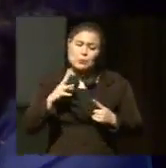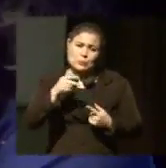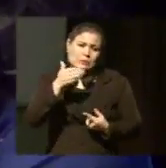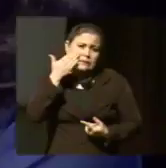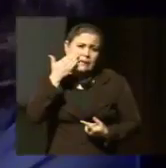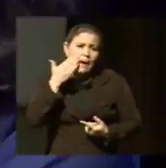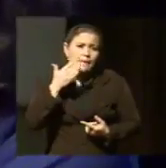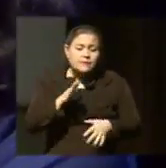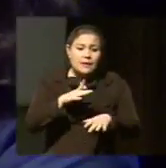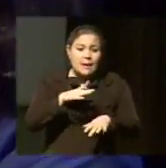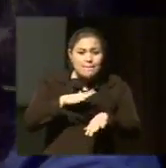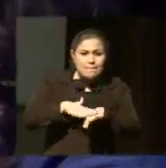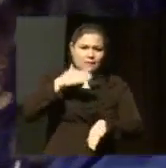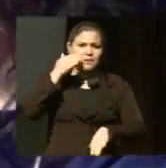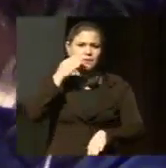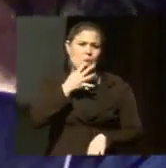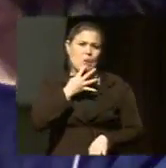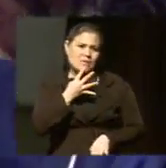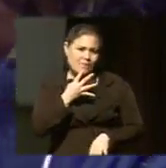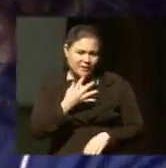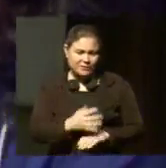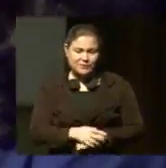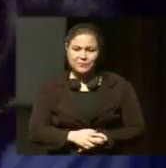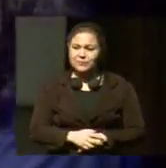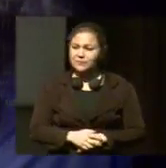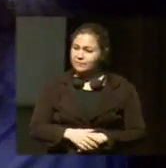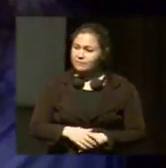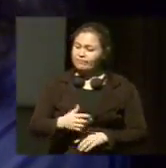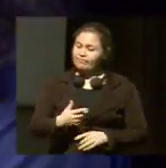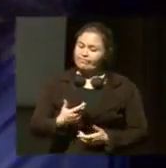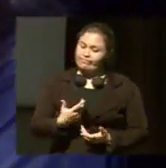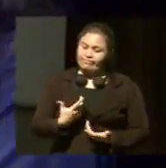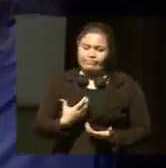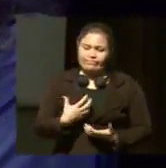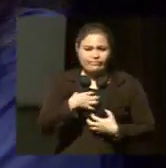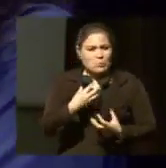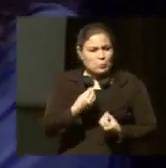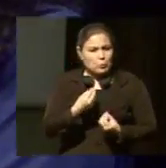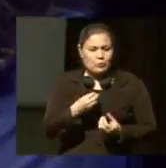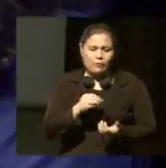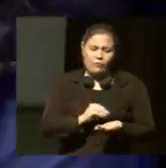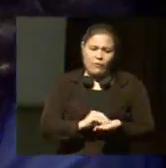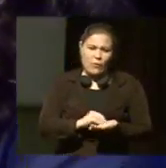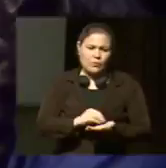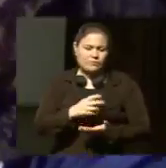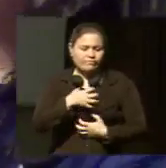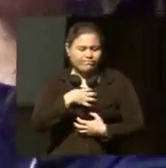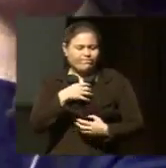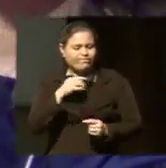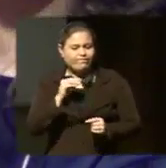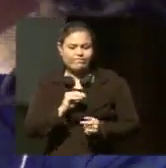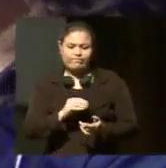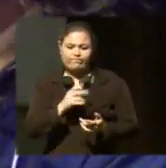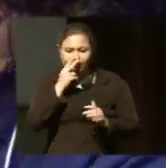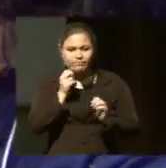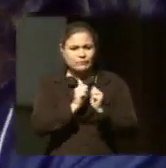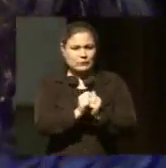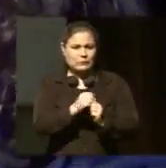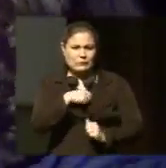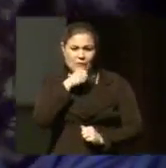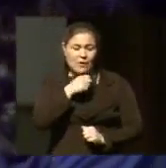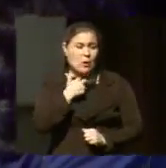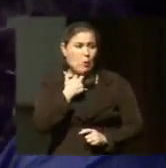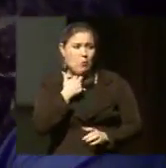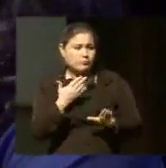mais conhecimento. Então, eu sinto também muita falta do convívio com a minha avó. E eu não posso ir onde ela